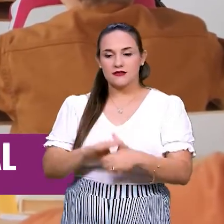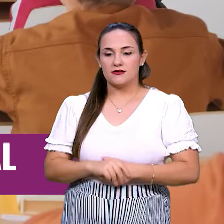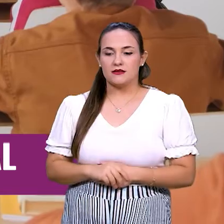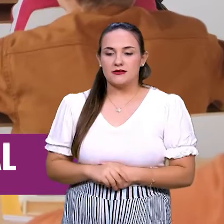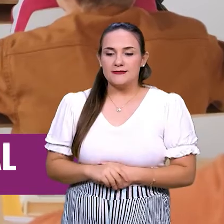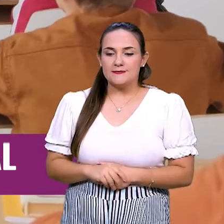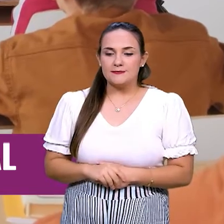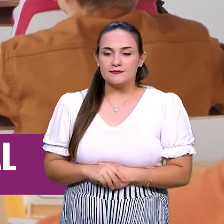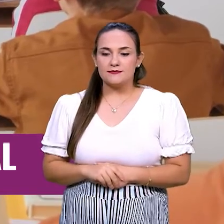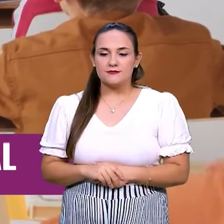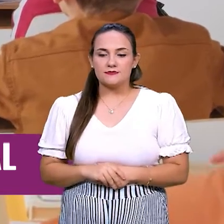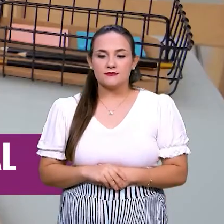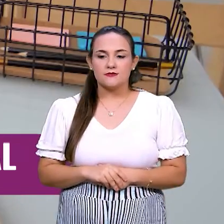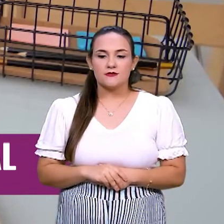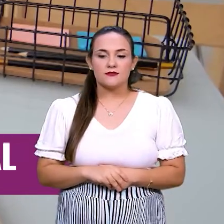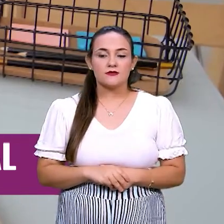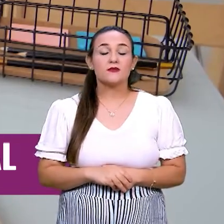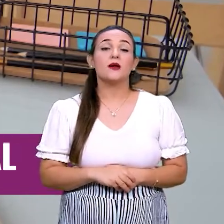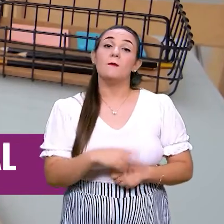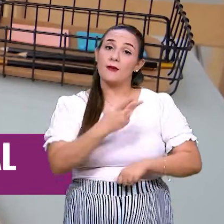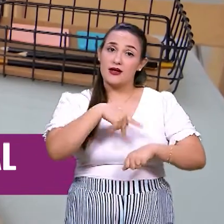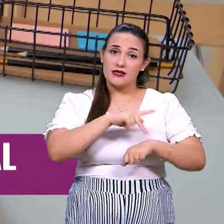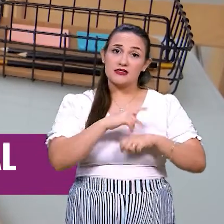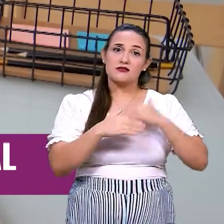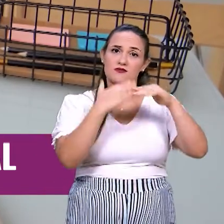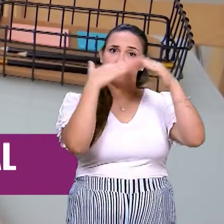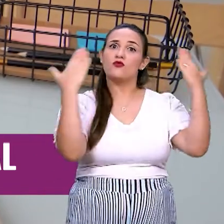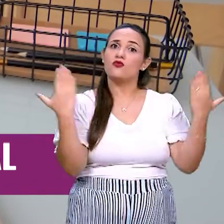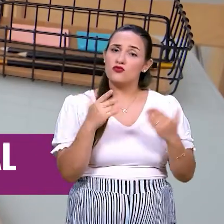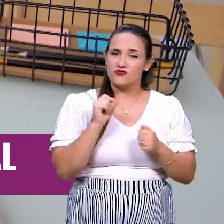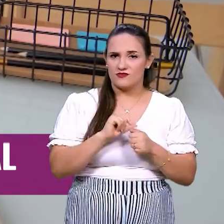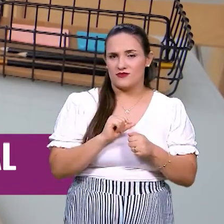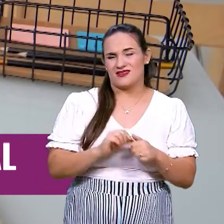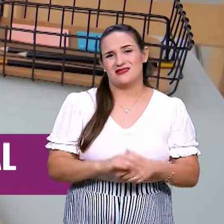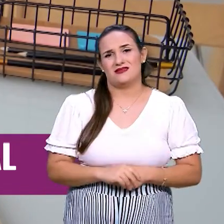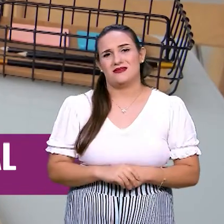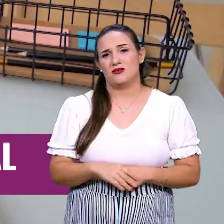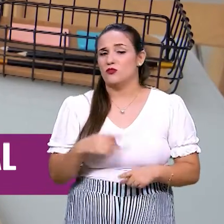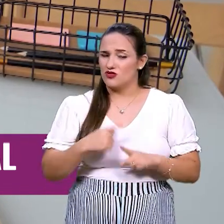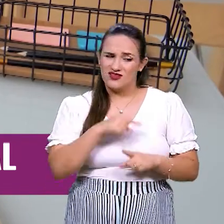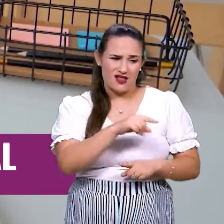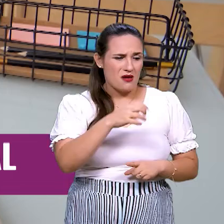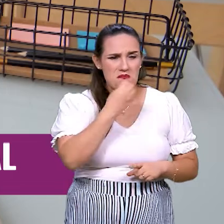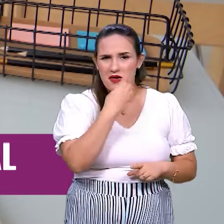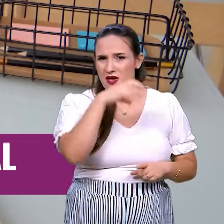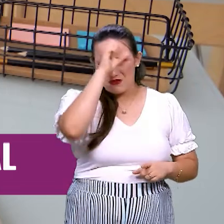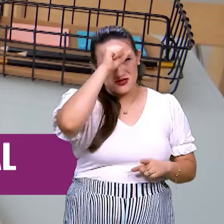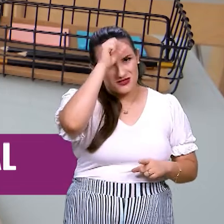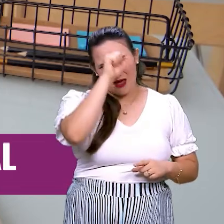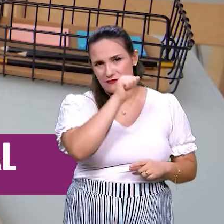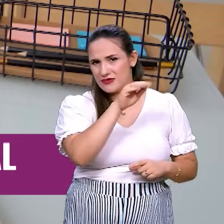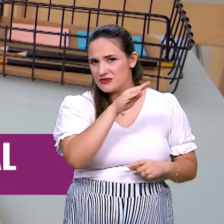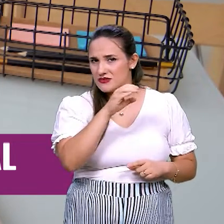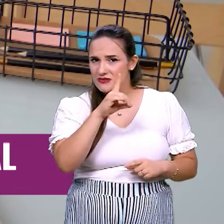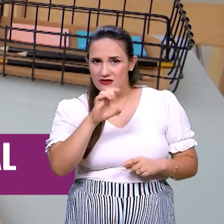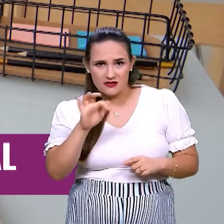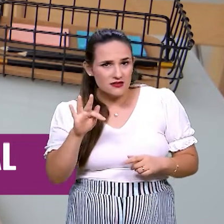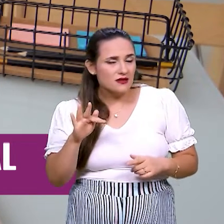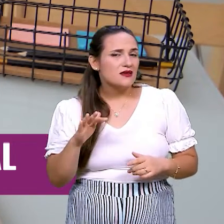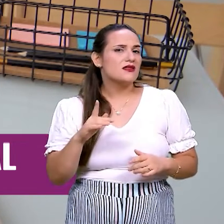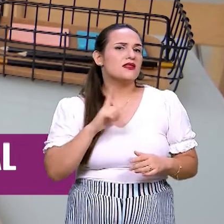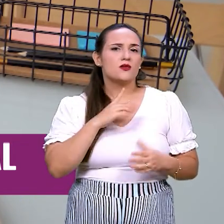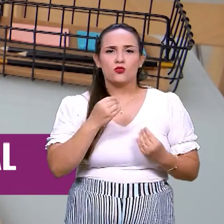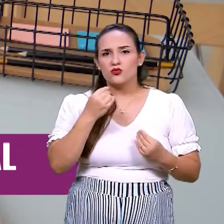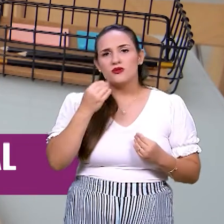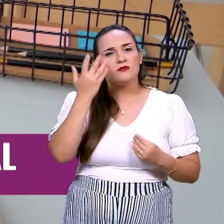é muito interessante. Por que os países desenvolvidos estão fazendo isso? Eles já têm uma alta taxa de alfabetização,